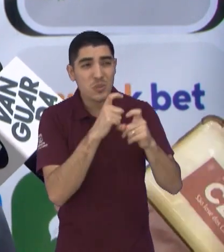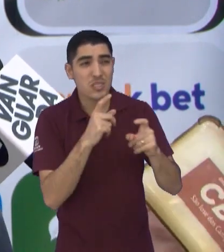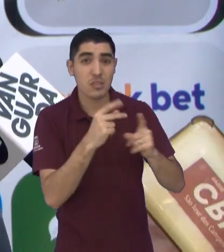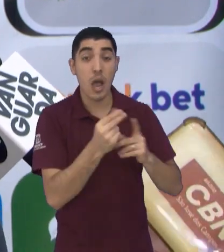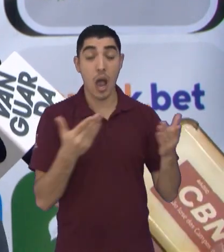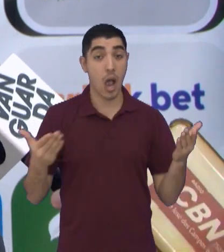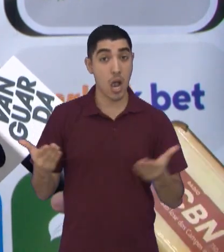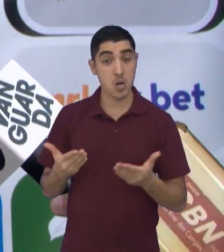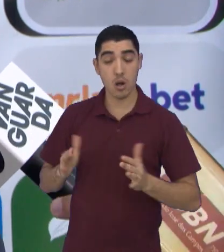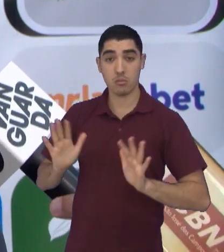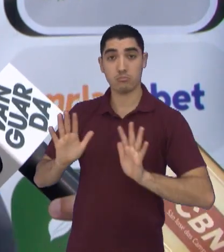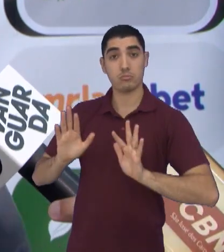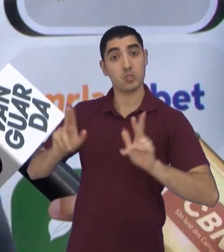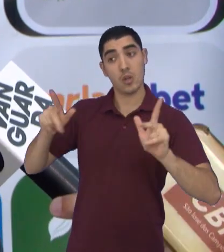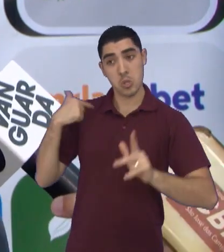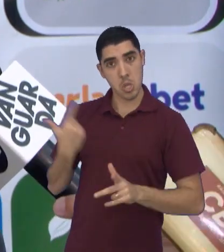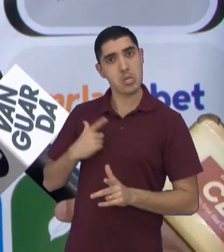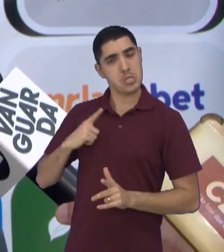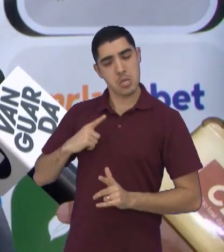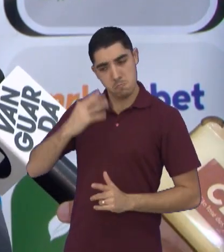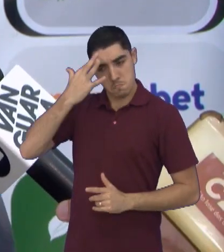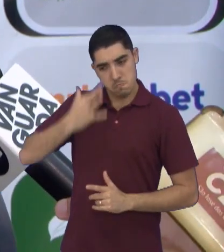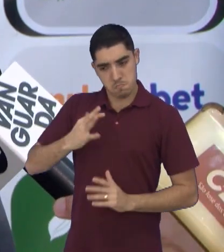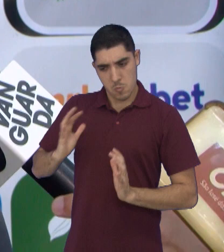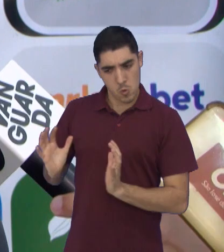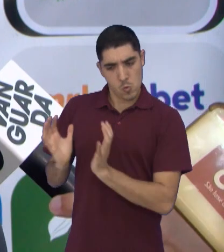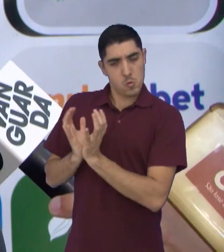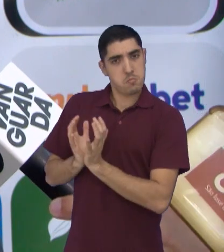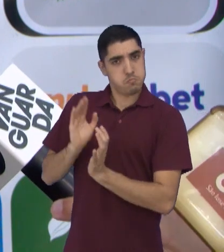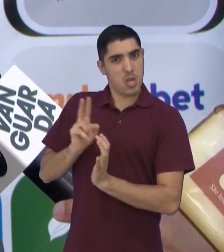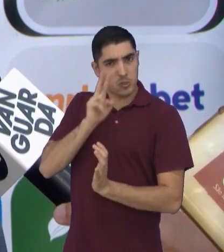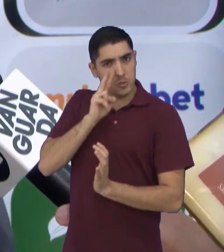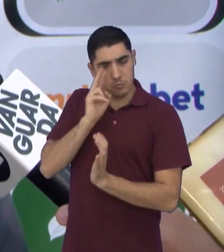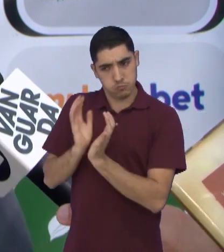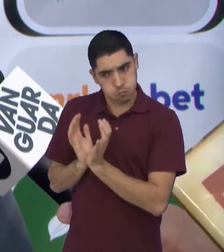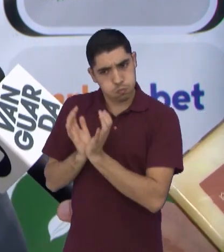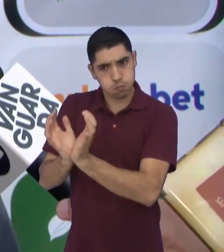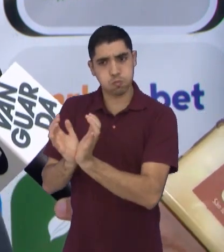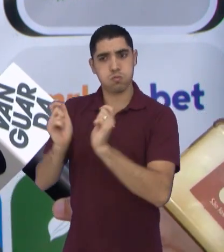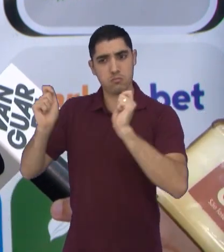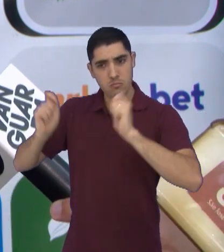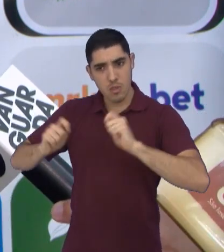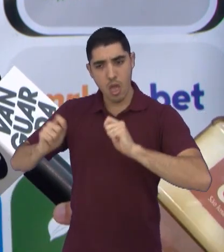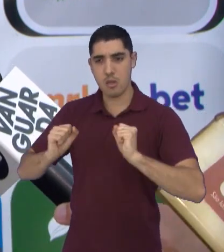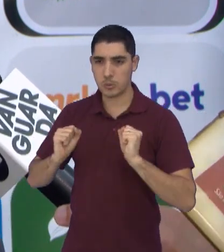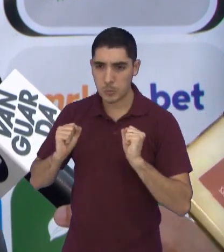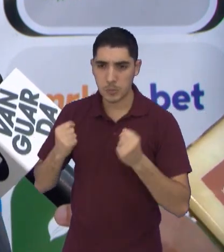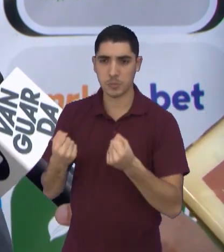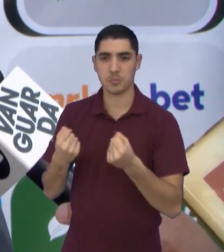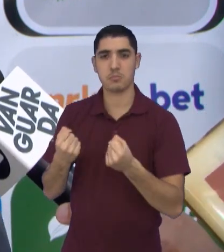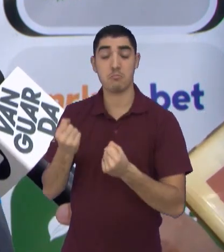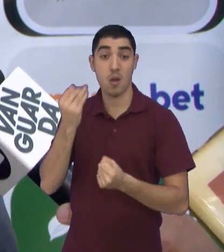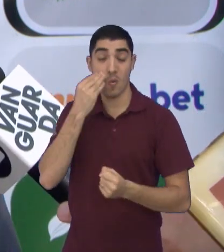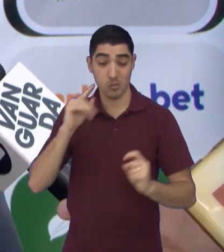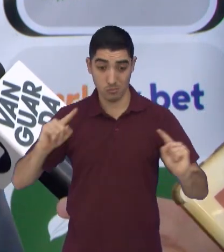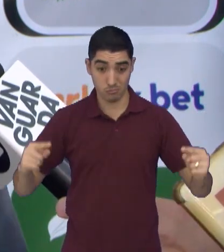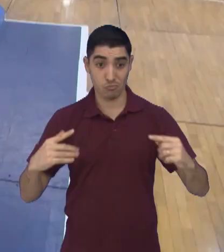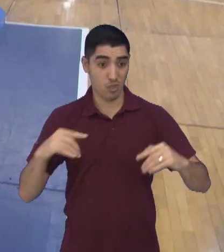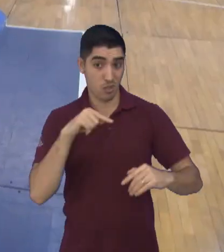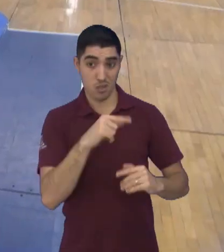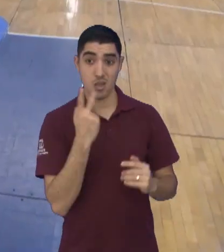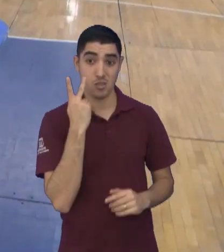Hoje chegamos mais preparado. Mais confiante ainda, temos mais ferramentas também para enfrentar um rival como